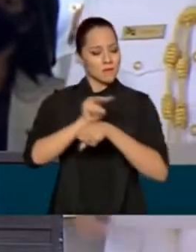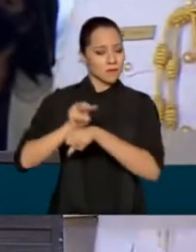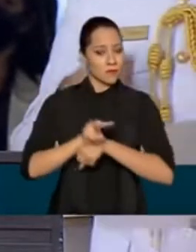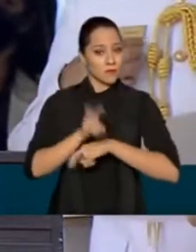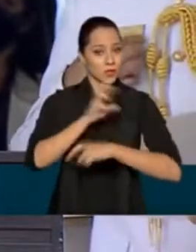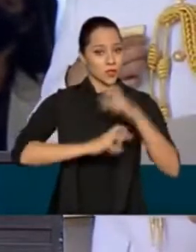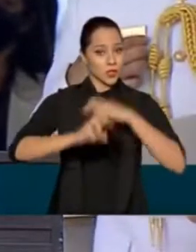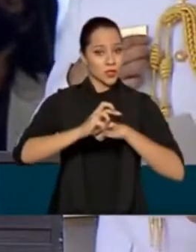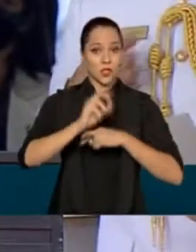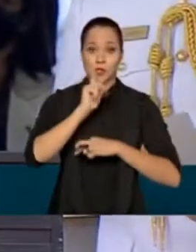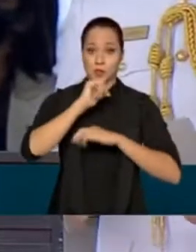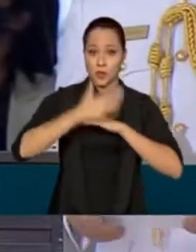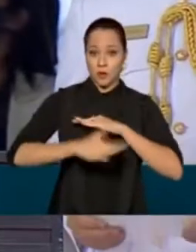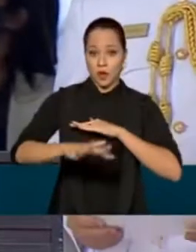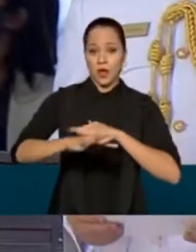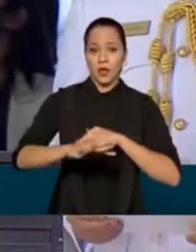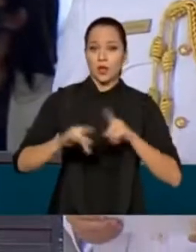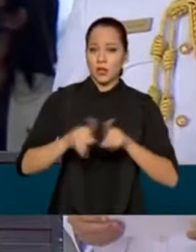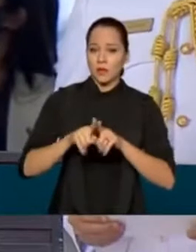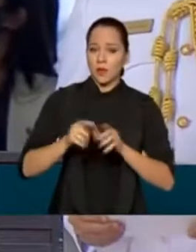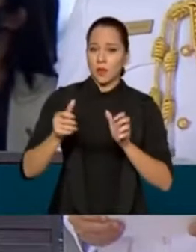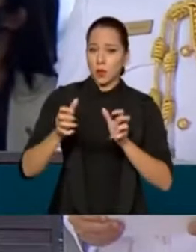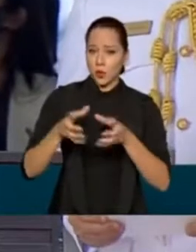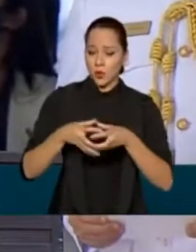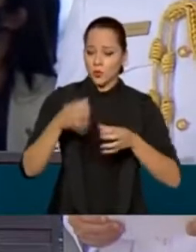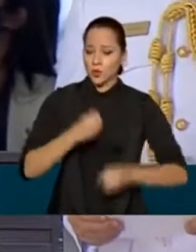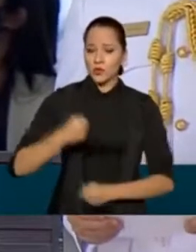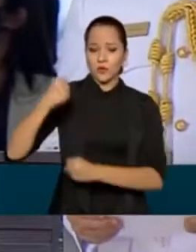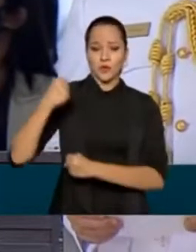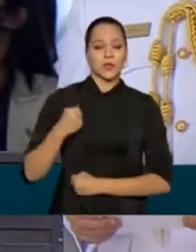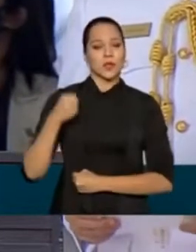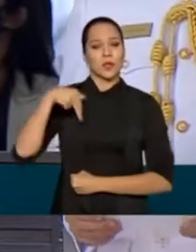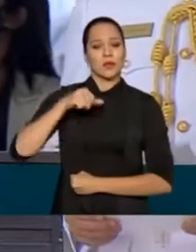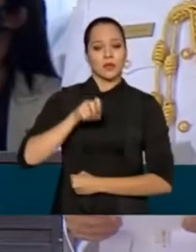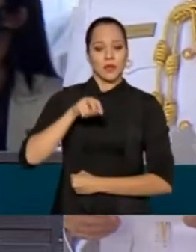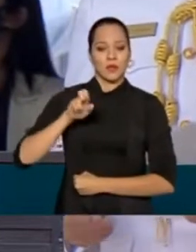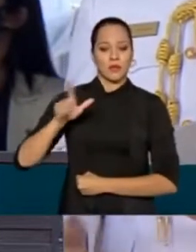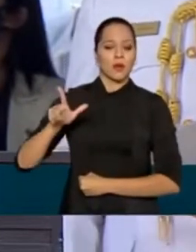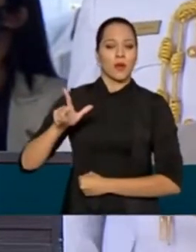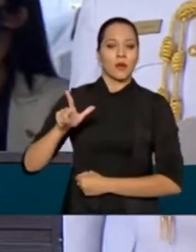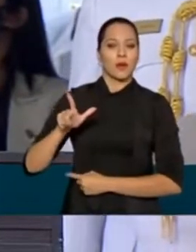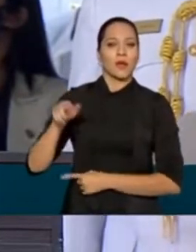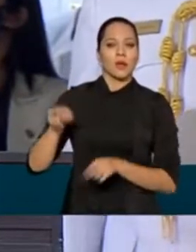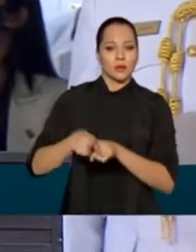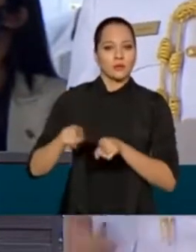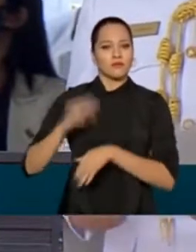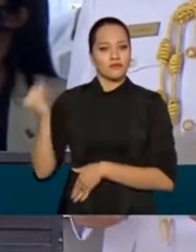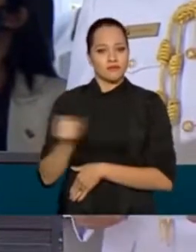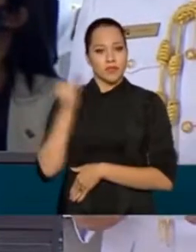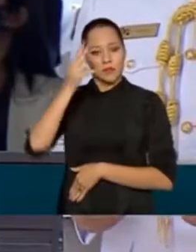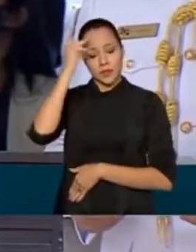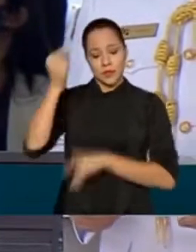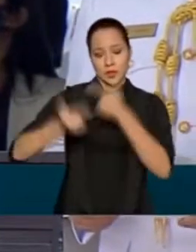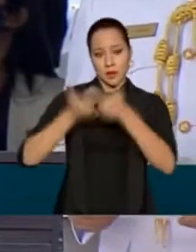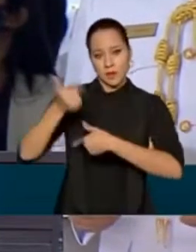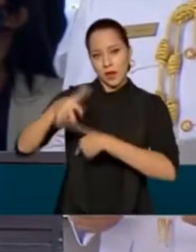mares, pela falange aguerrida de fuzileiros navais e por resilientes e fundamentais servidores